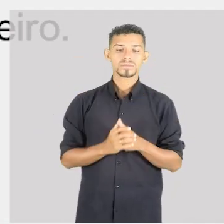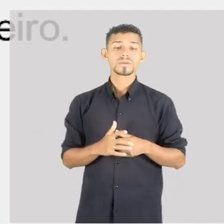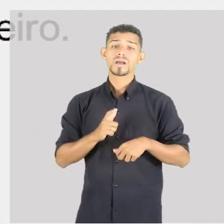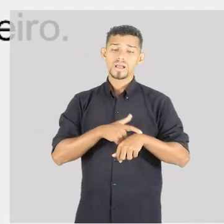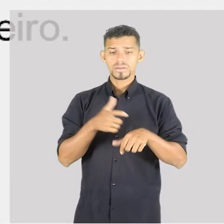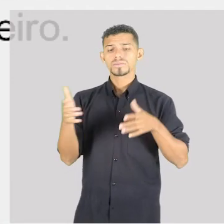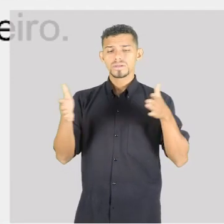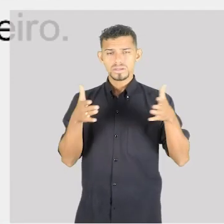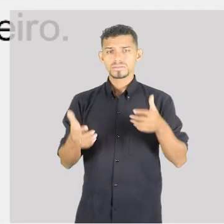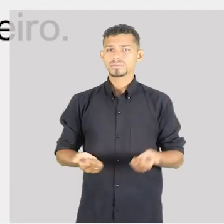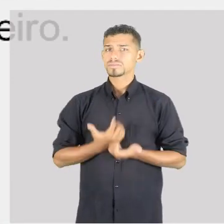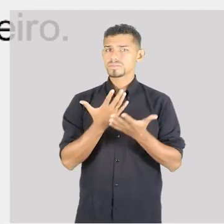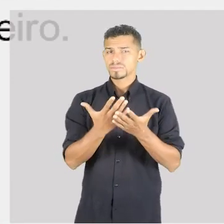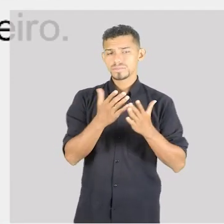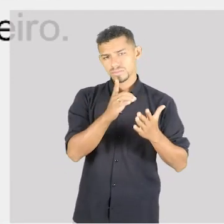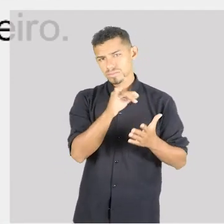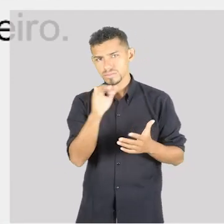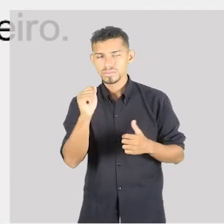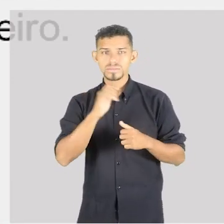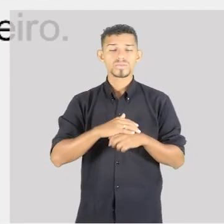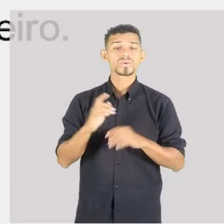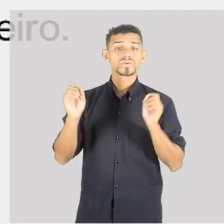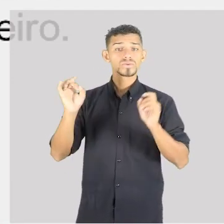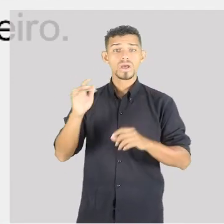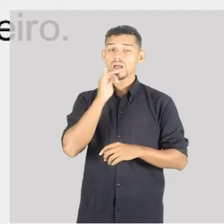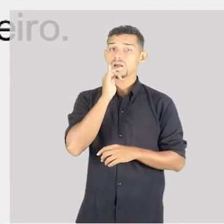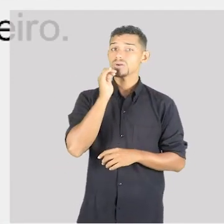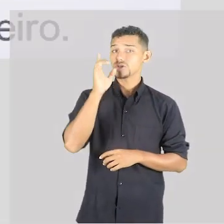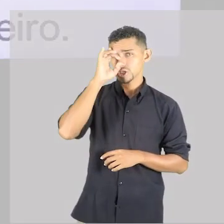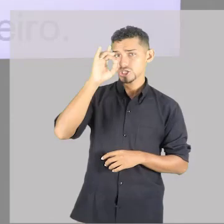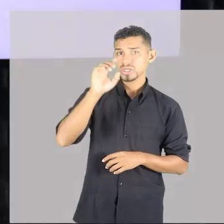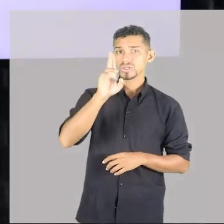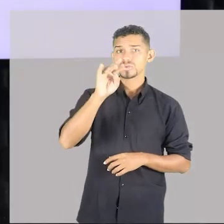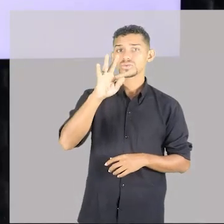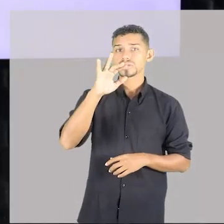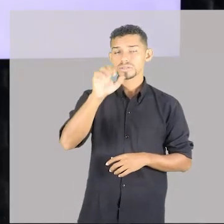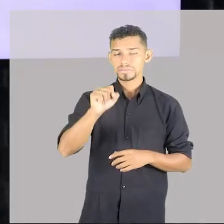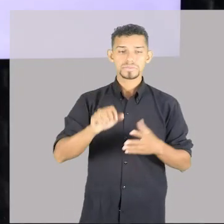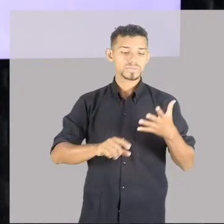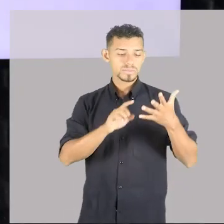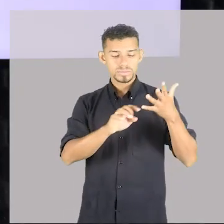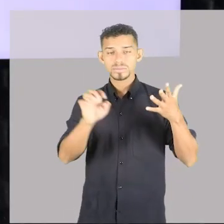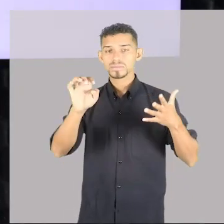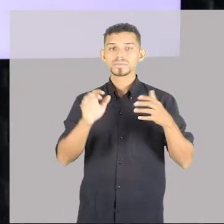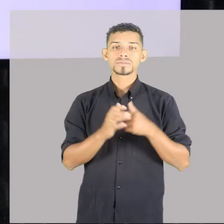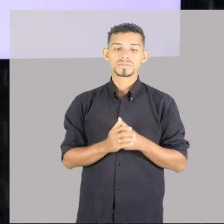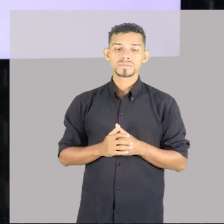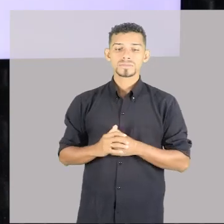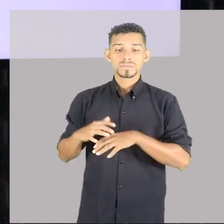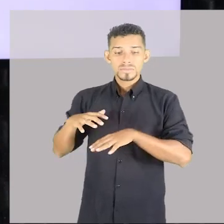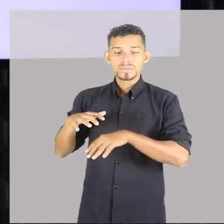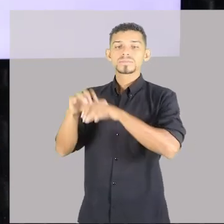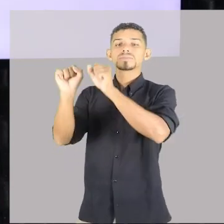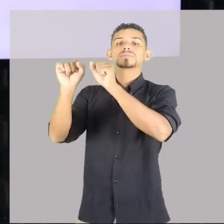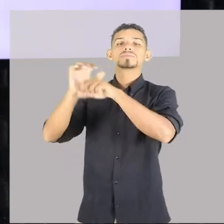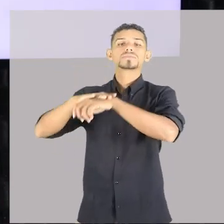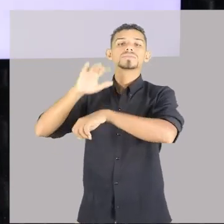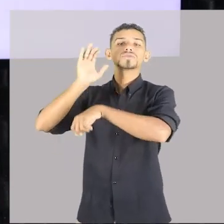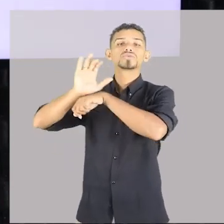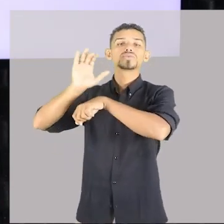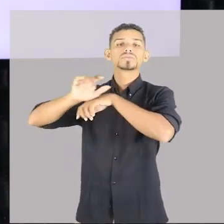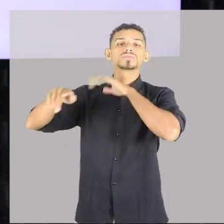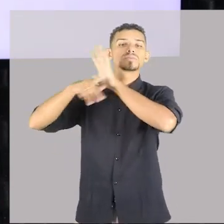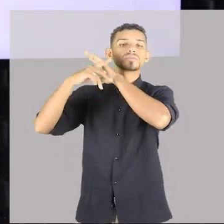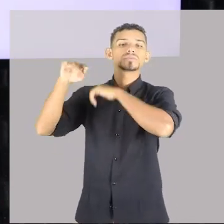prazos expressos em dias, contam-se somente os dias úteis. E letra E, suspende-se o curso do